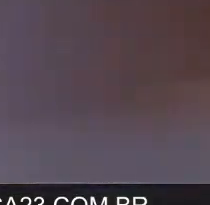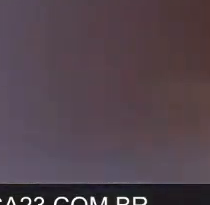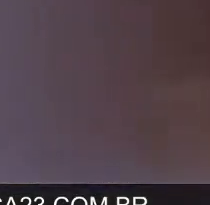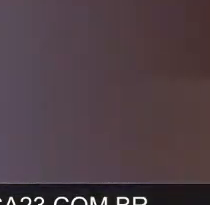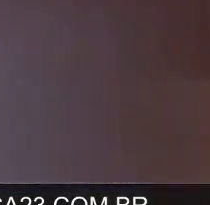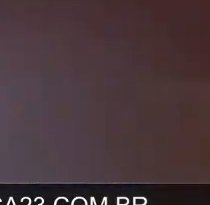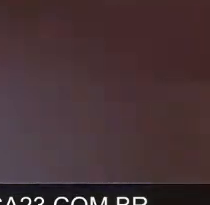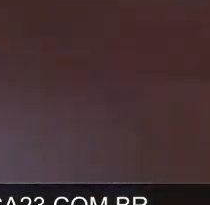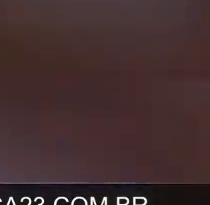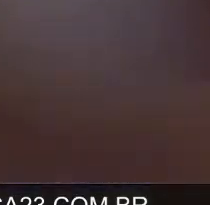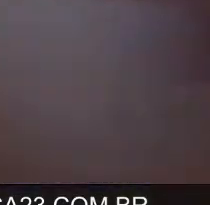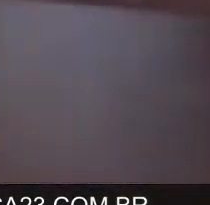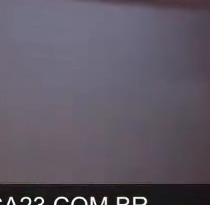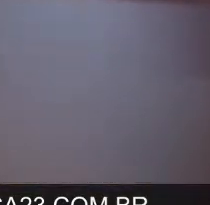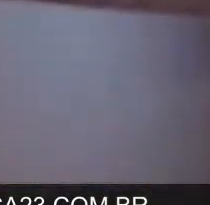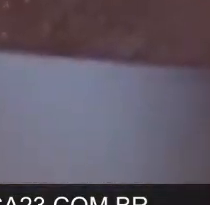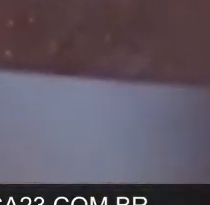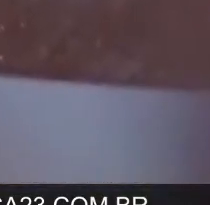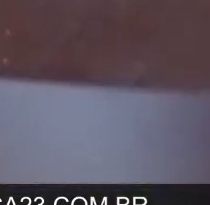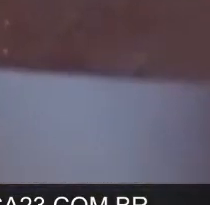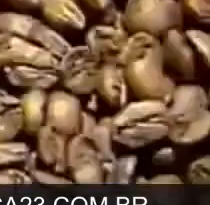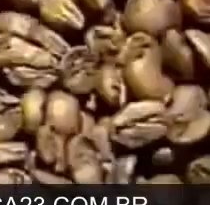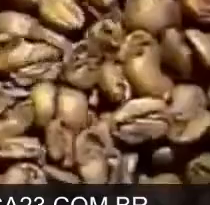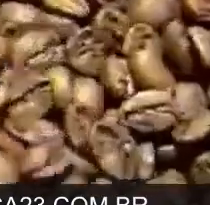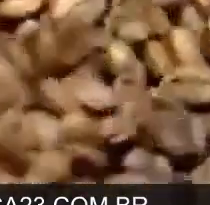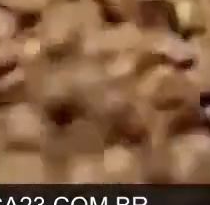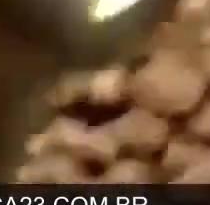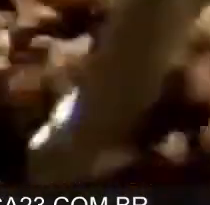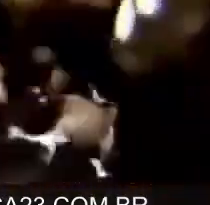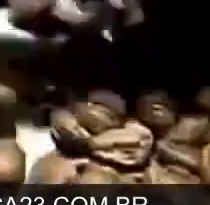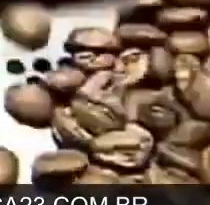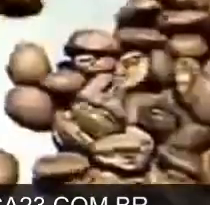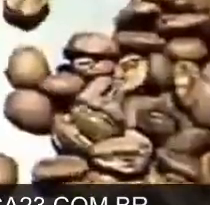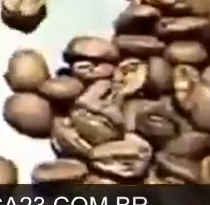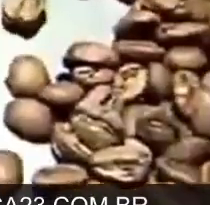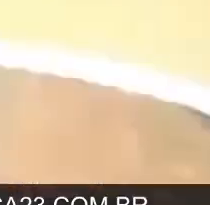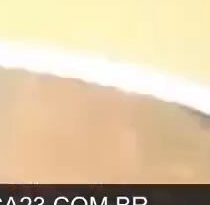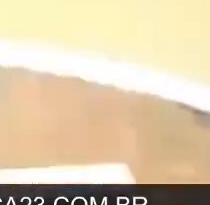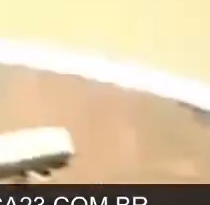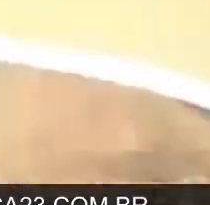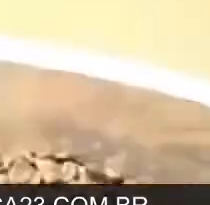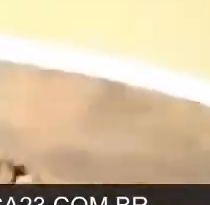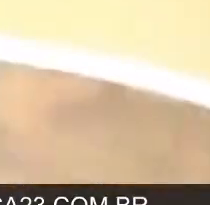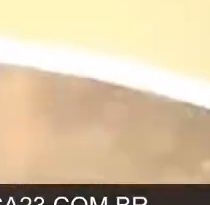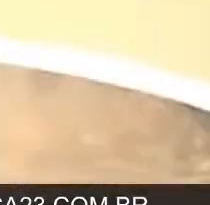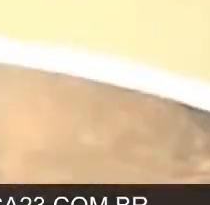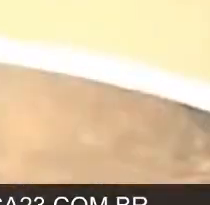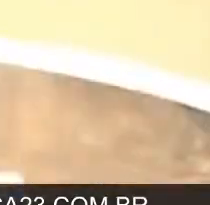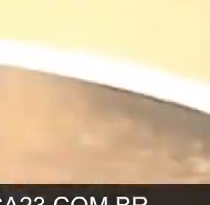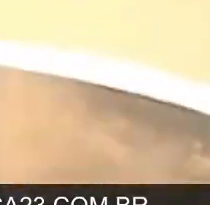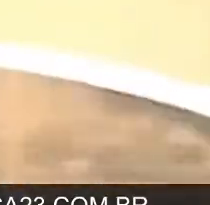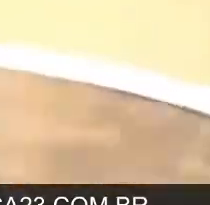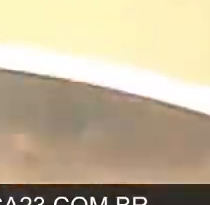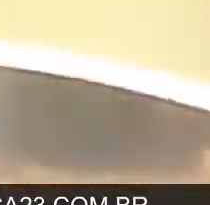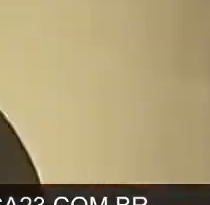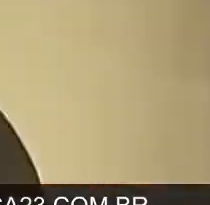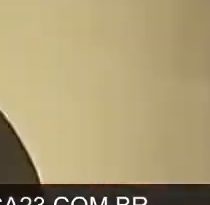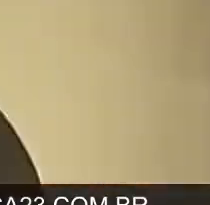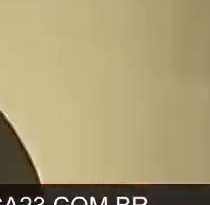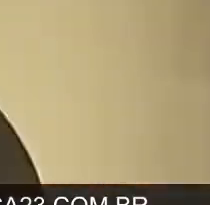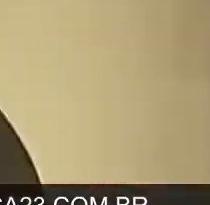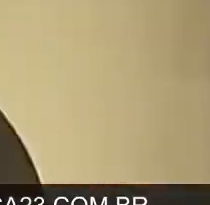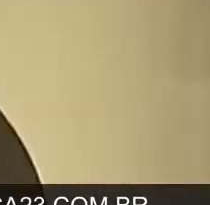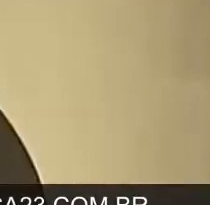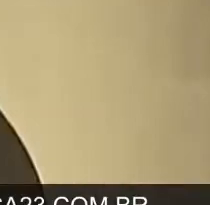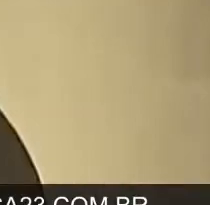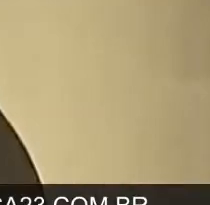cafés. Aliás, boa parte da produção aqui da nossa região é toda vendida para outros países. E agora